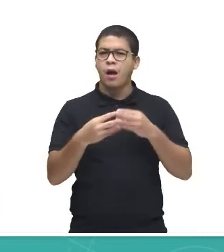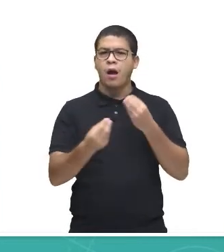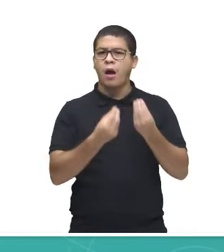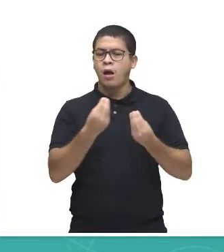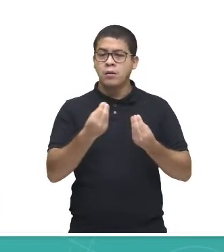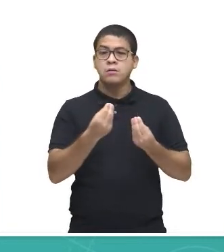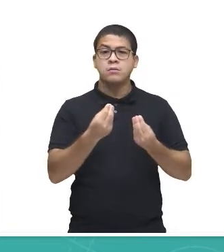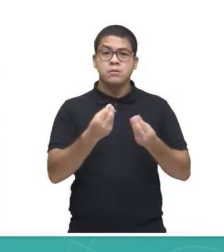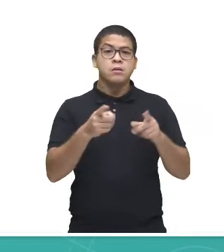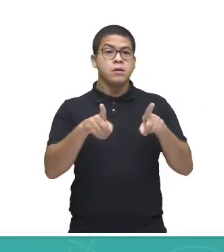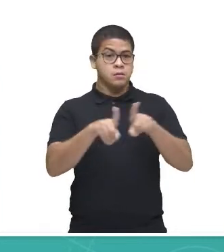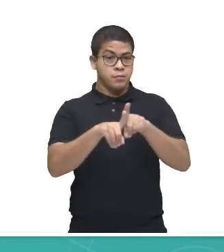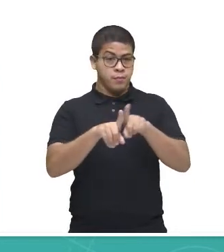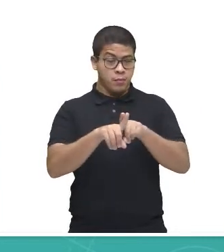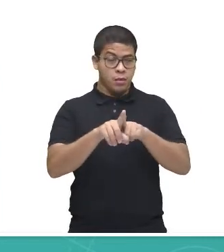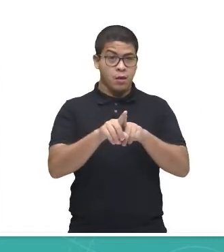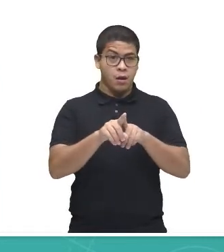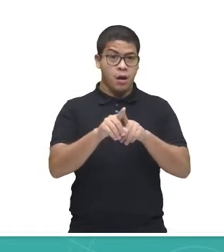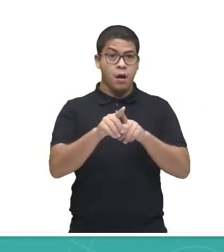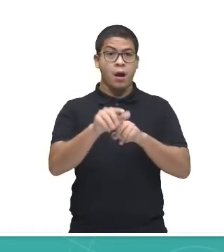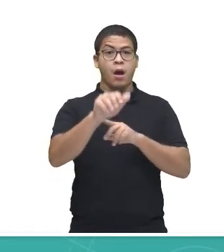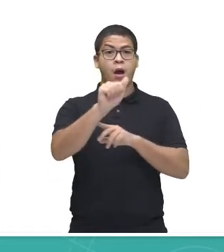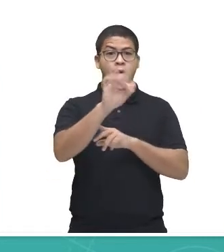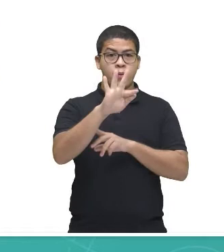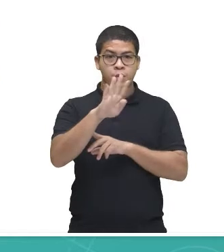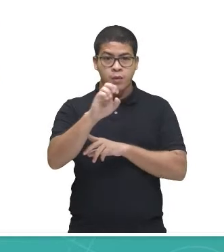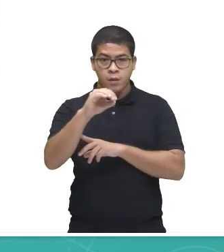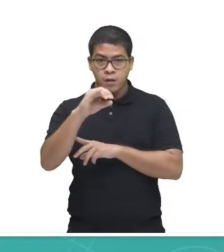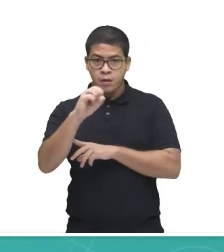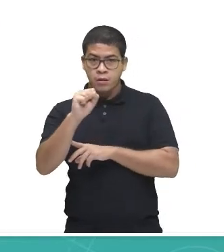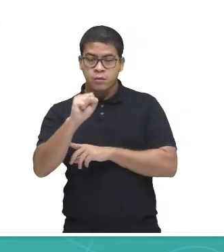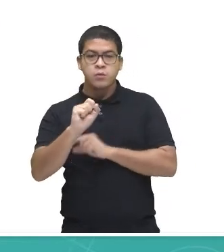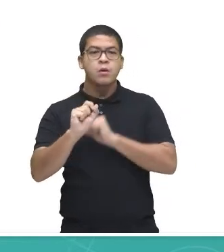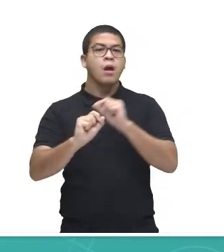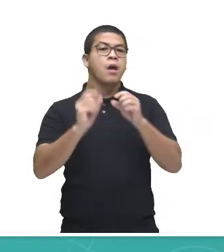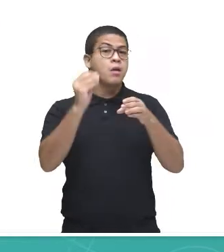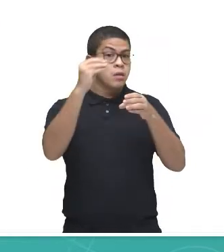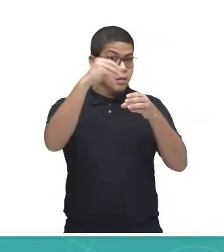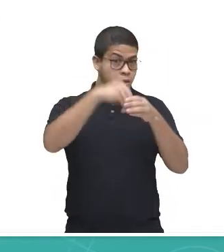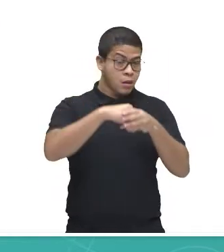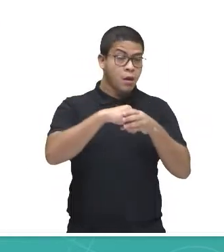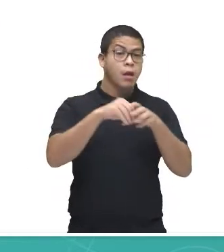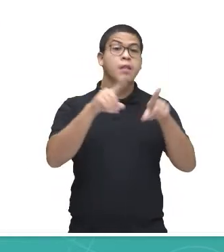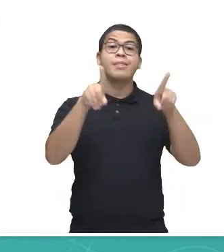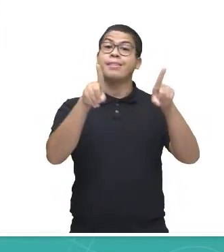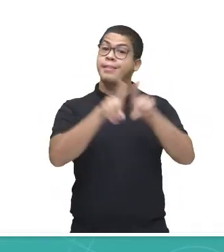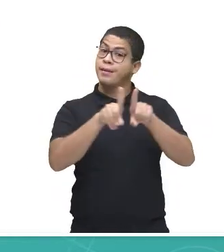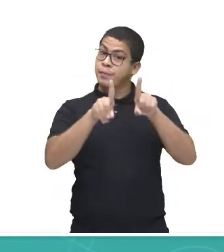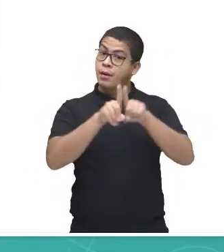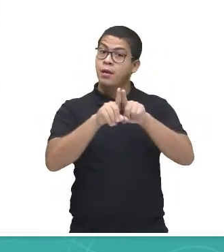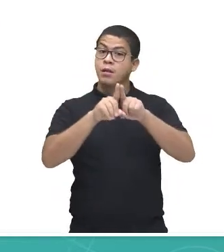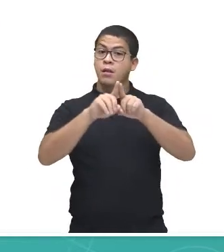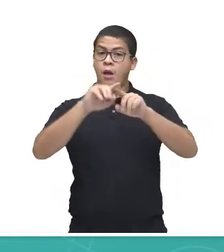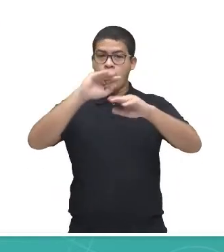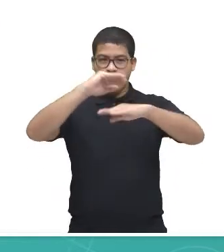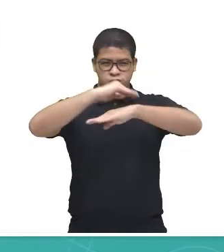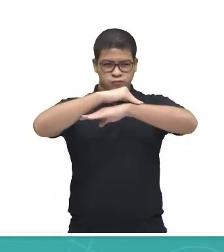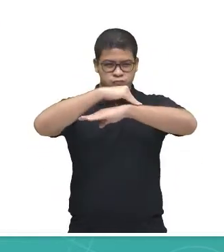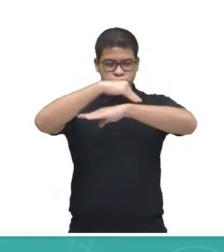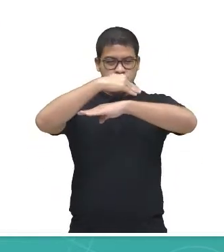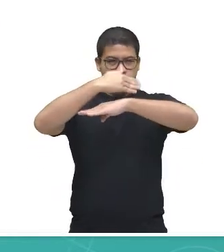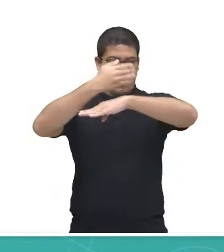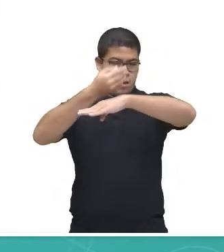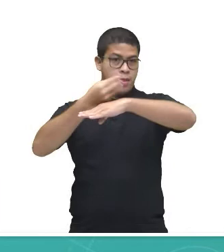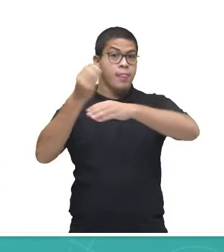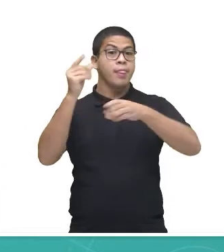também alternos internos, nós também temos alternos externos. Então, eu tenho aqui, olha, esses